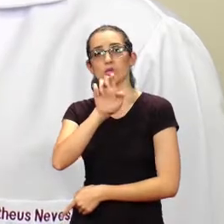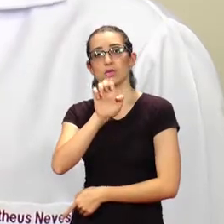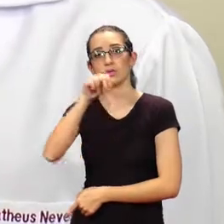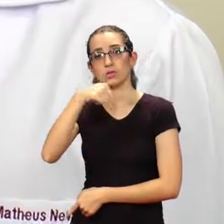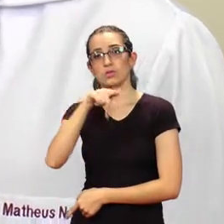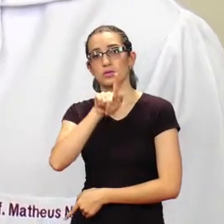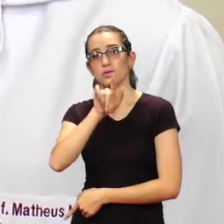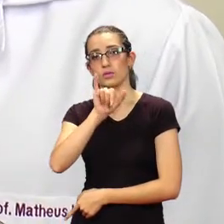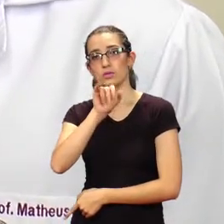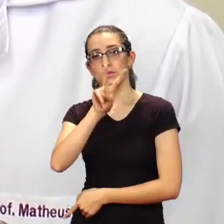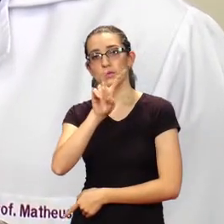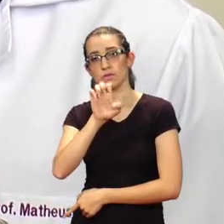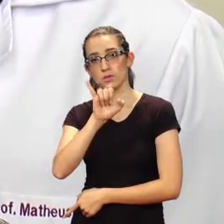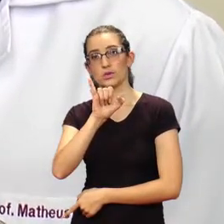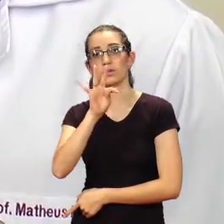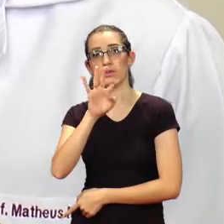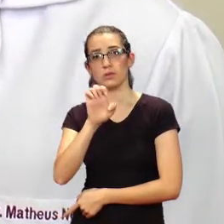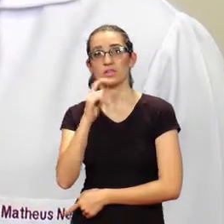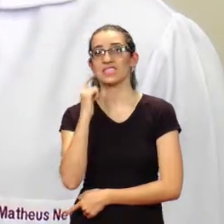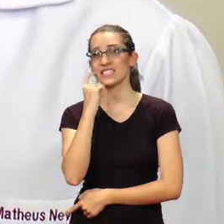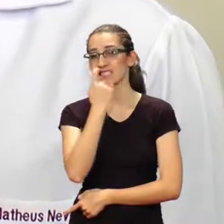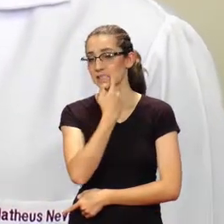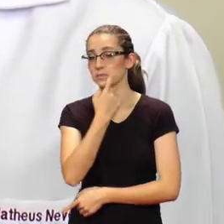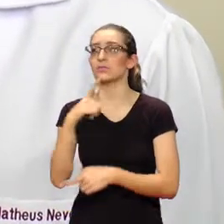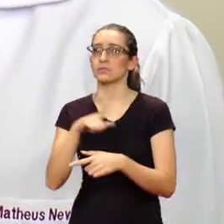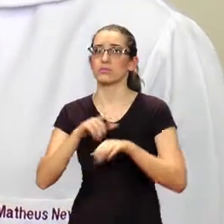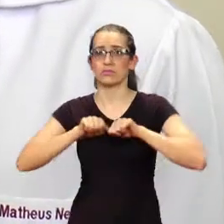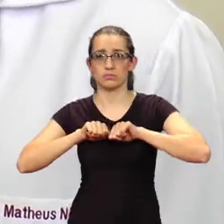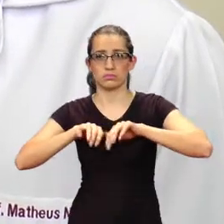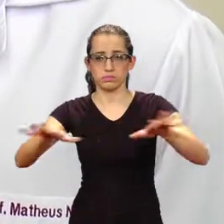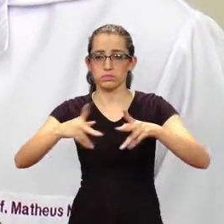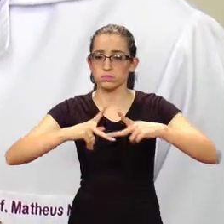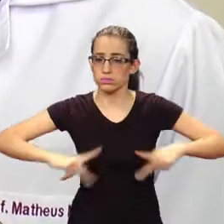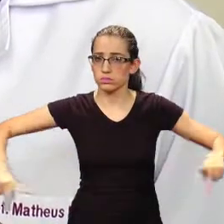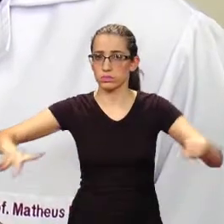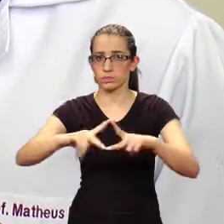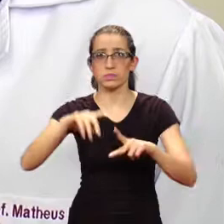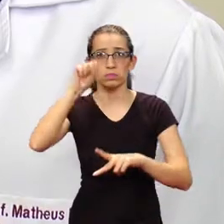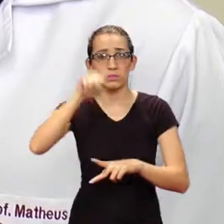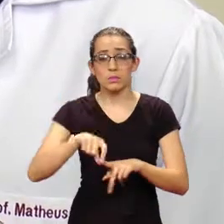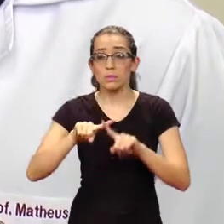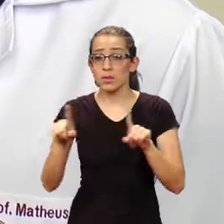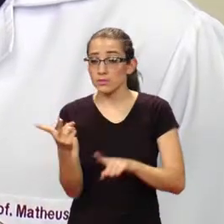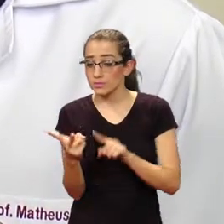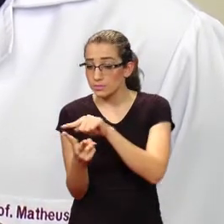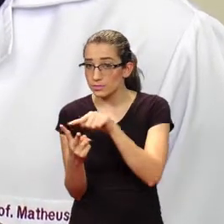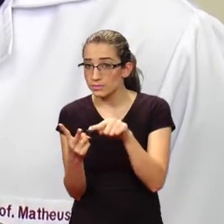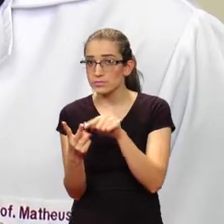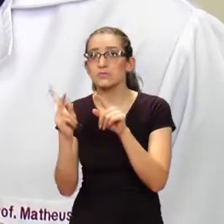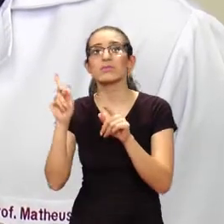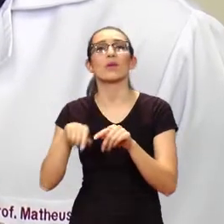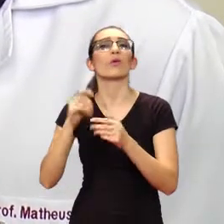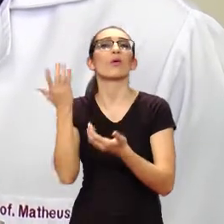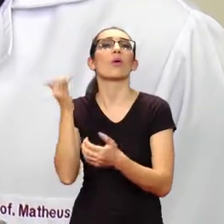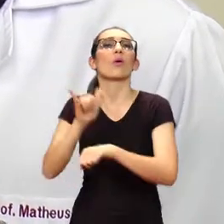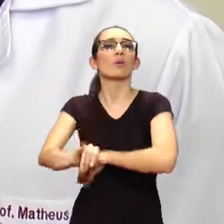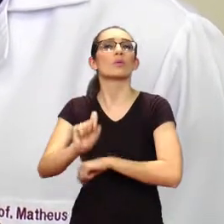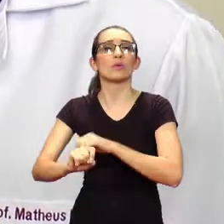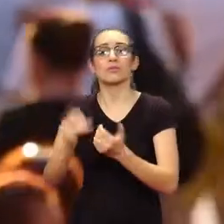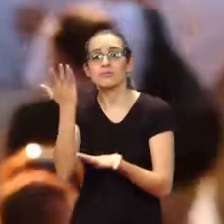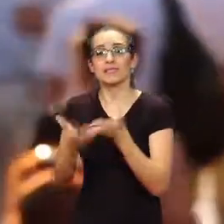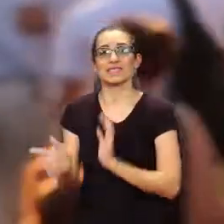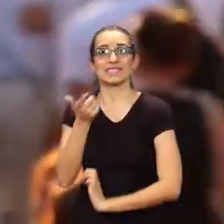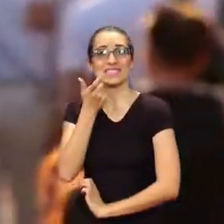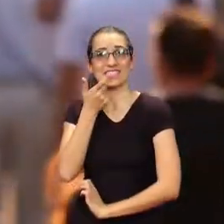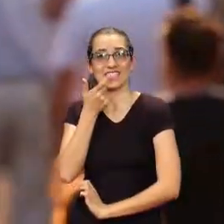como gengivite ou periodontite, também afeta a população em geral e são as duas principais causas de perda